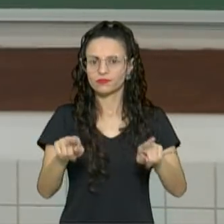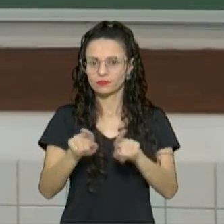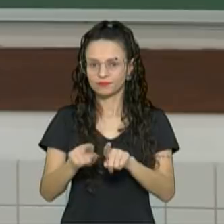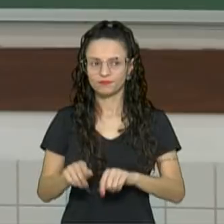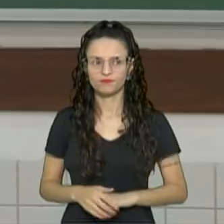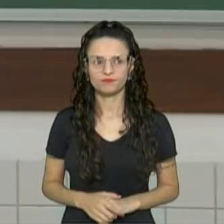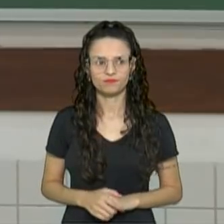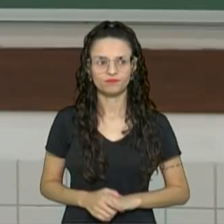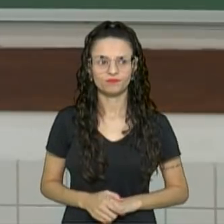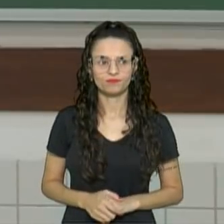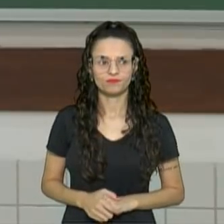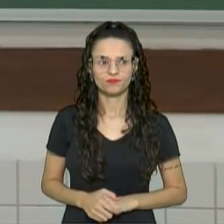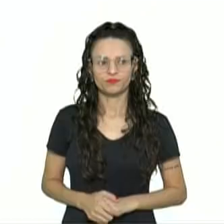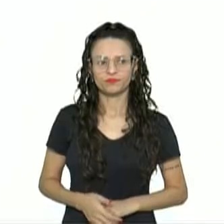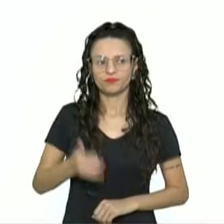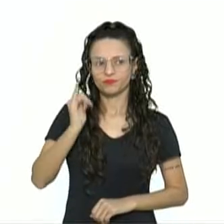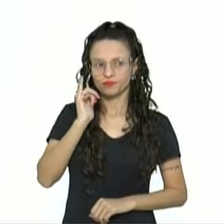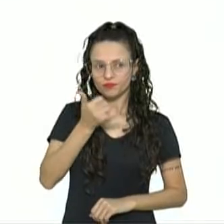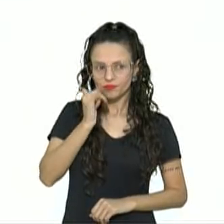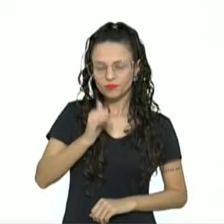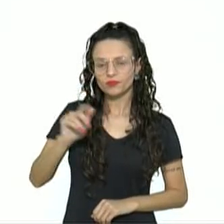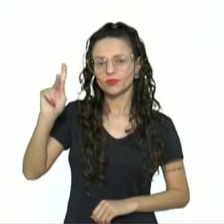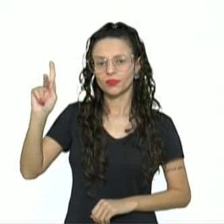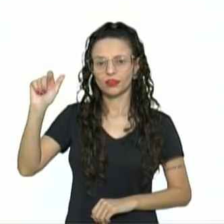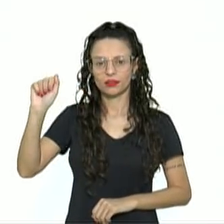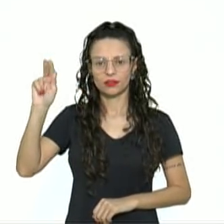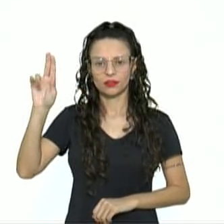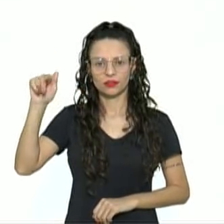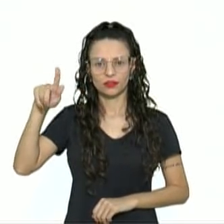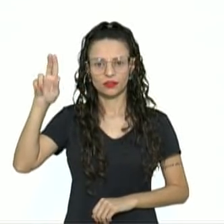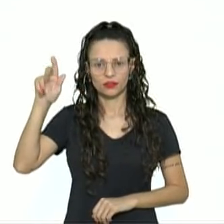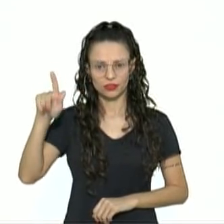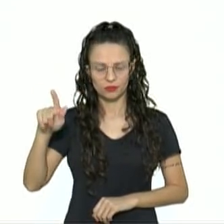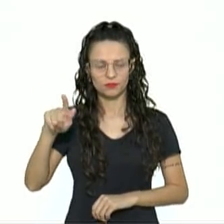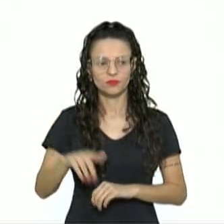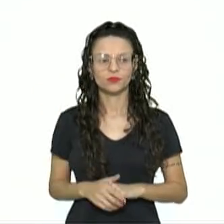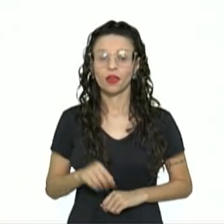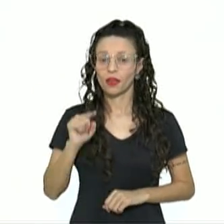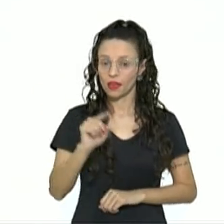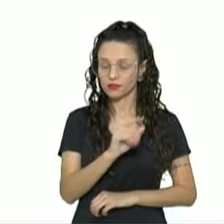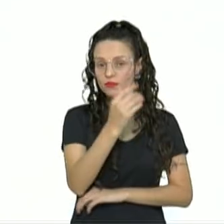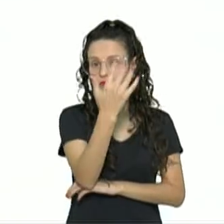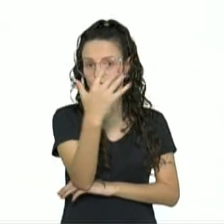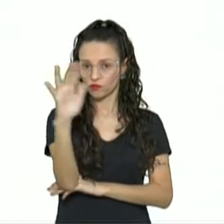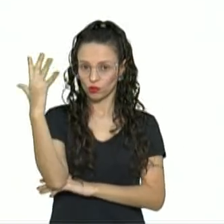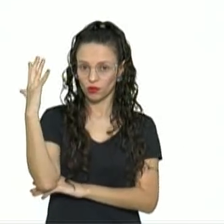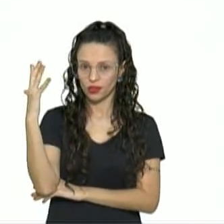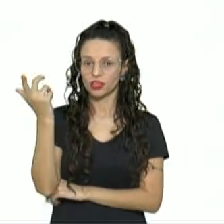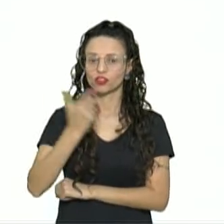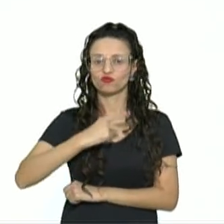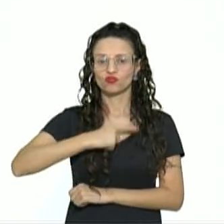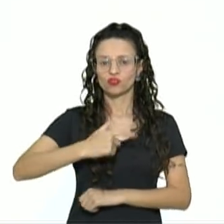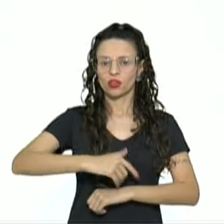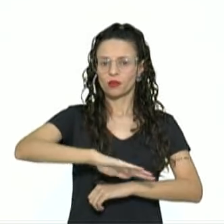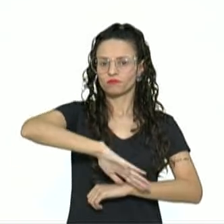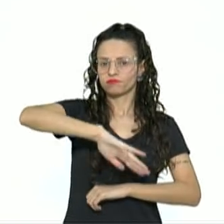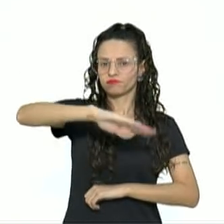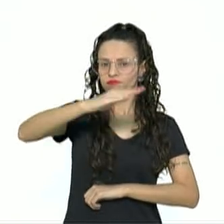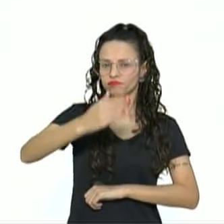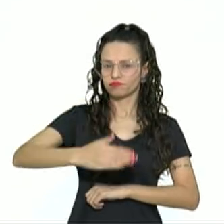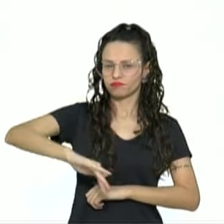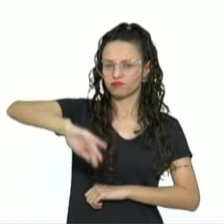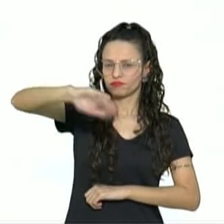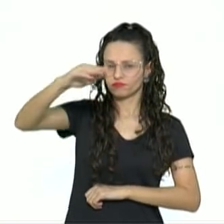Lenda caigangue, né? Nesta floresta tinha uma montanha. Desta montanha surgiu um